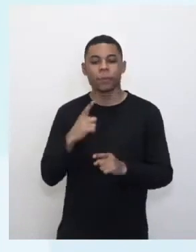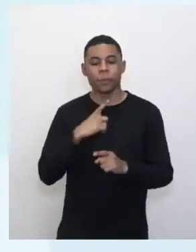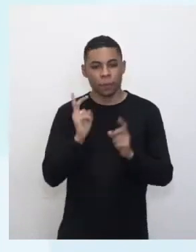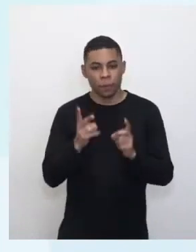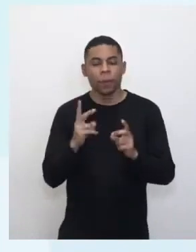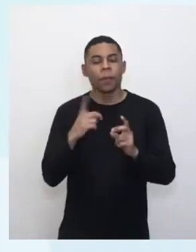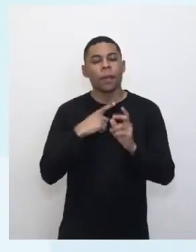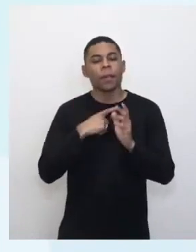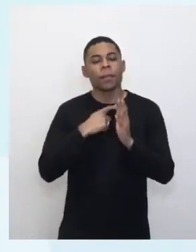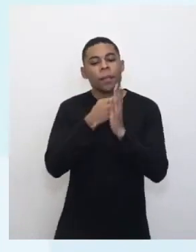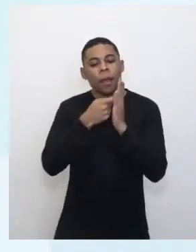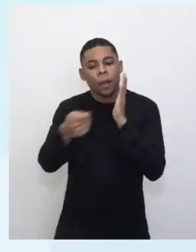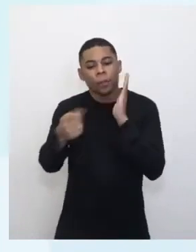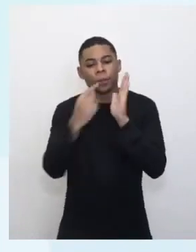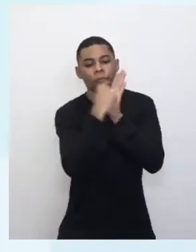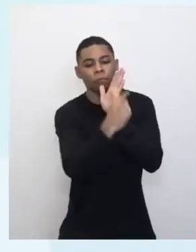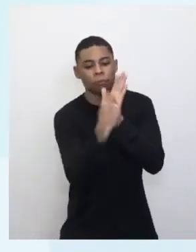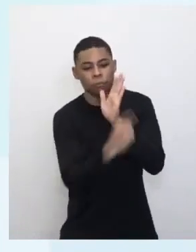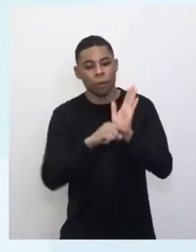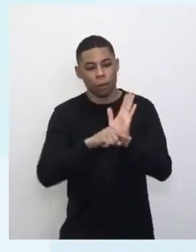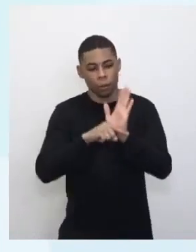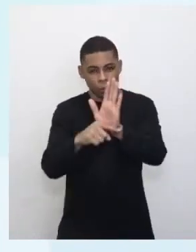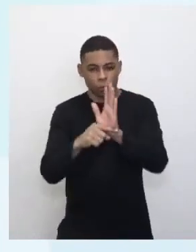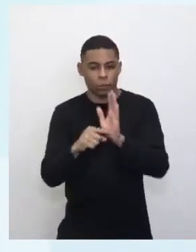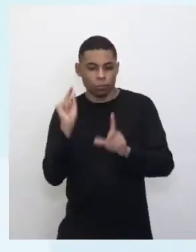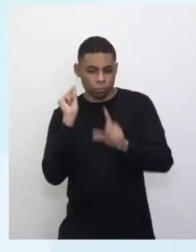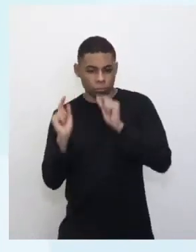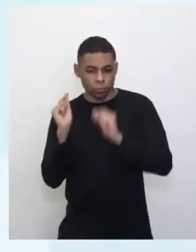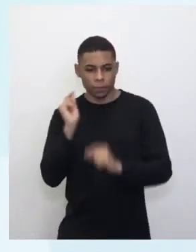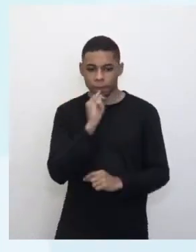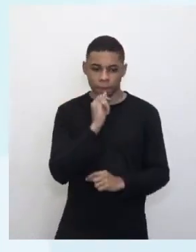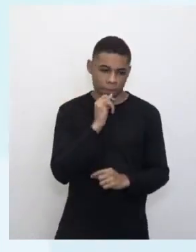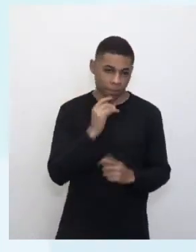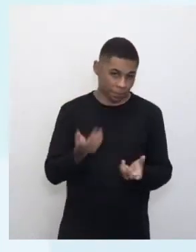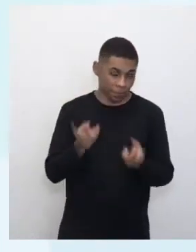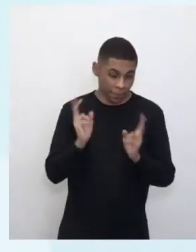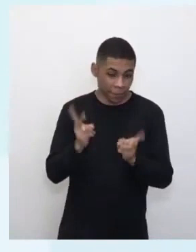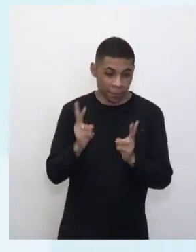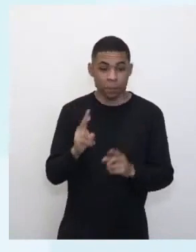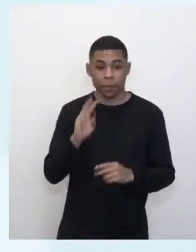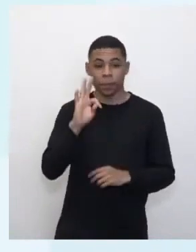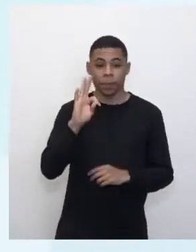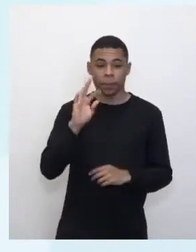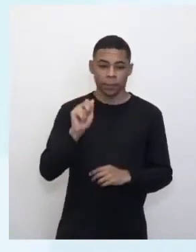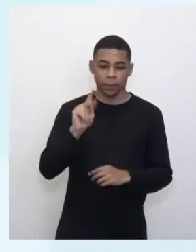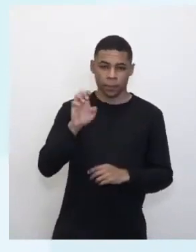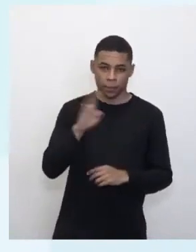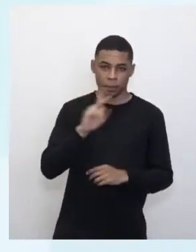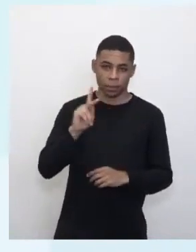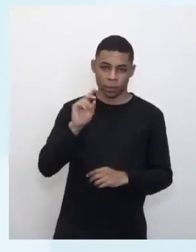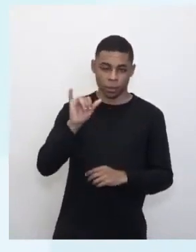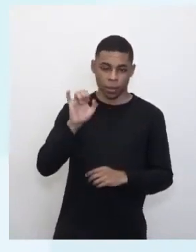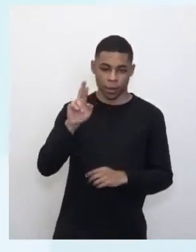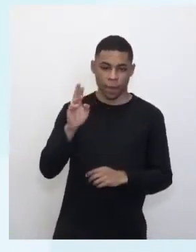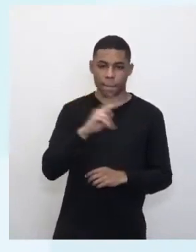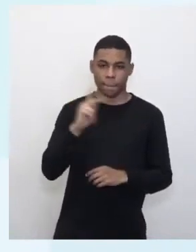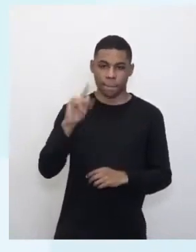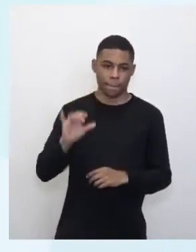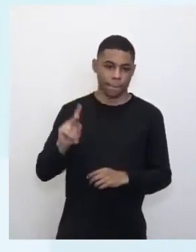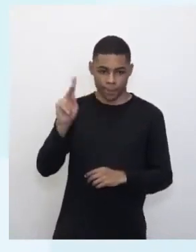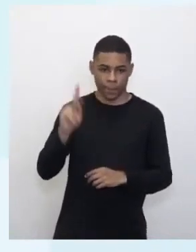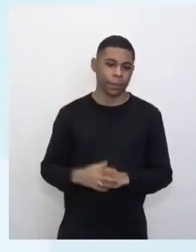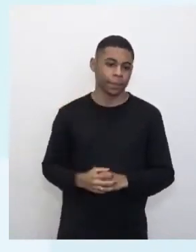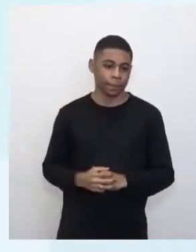de marcadores textuais que indicam as opções. Por isso que eu falei do Take Your Pick, né, que é o título da aula. Se você vai